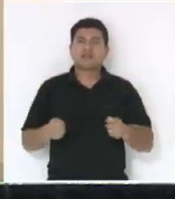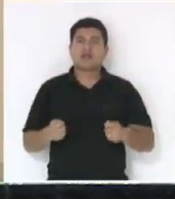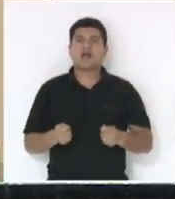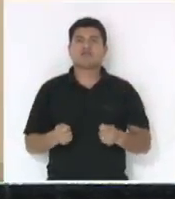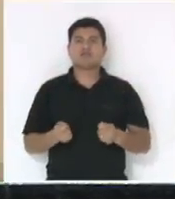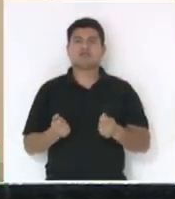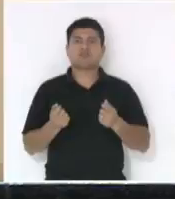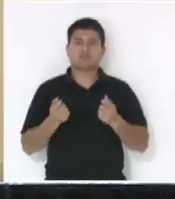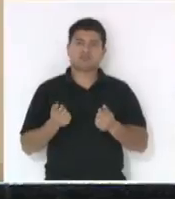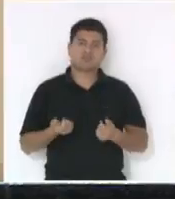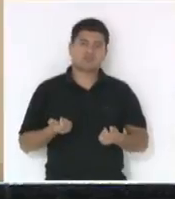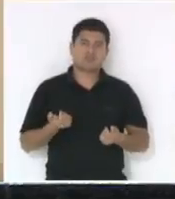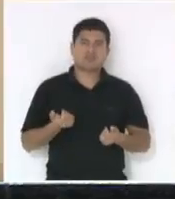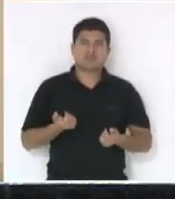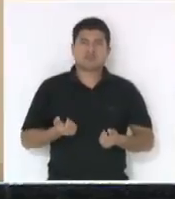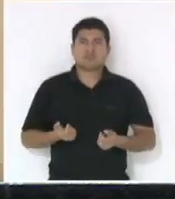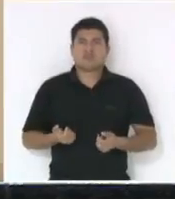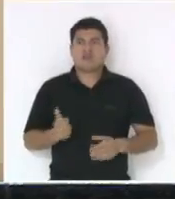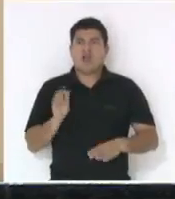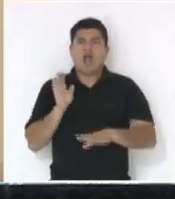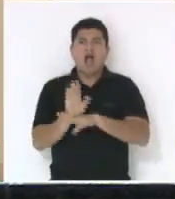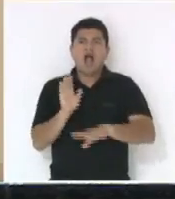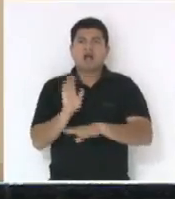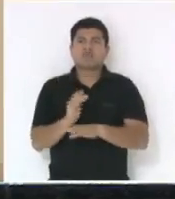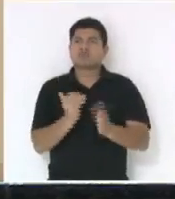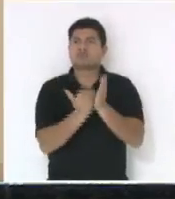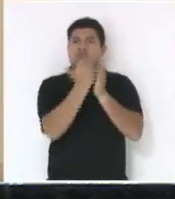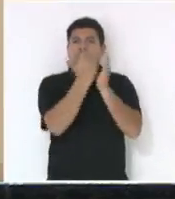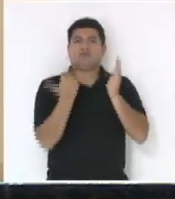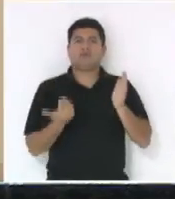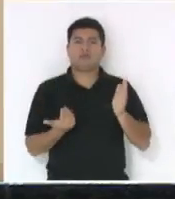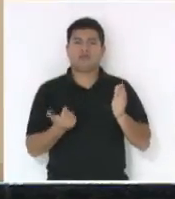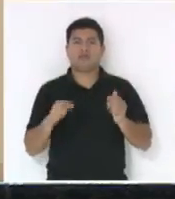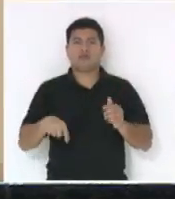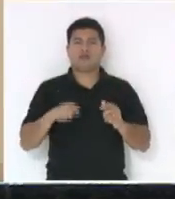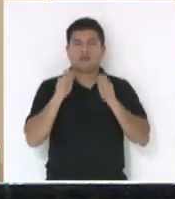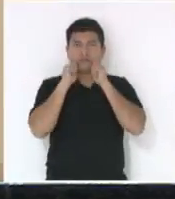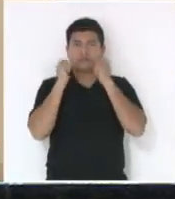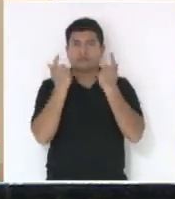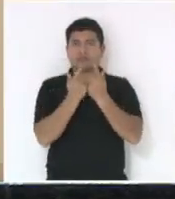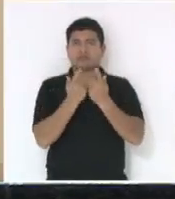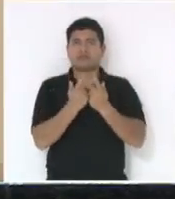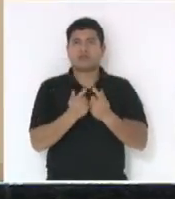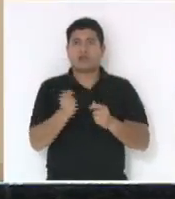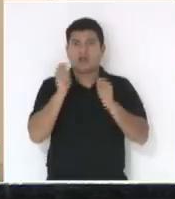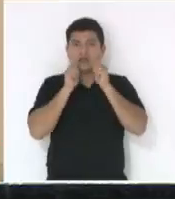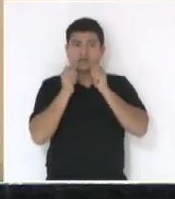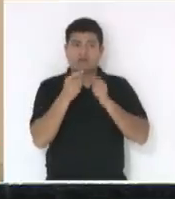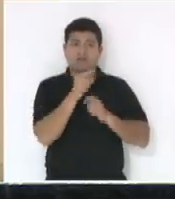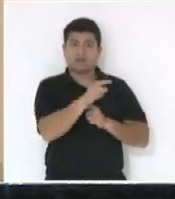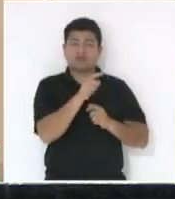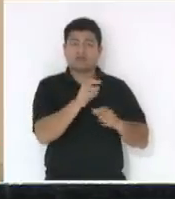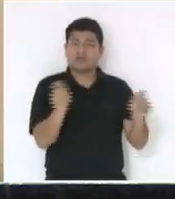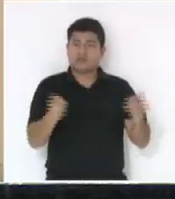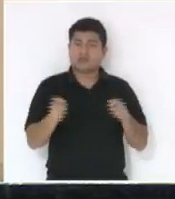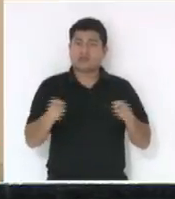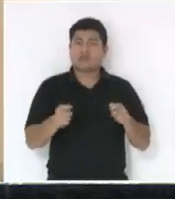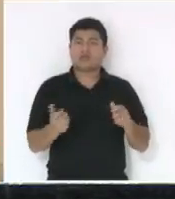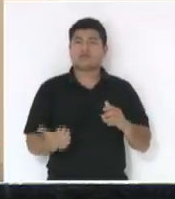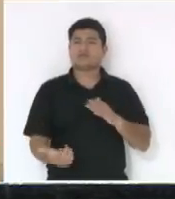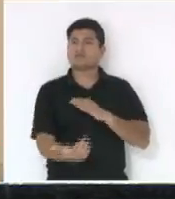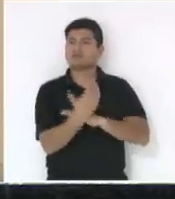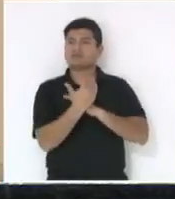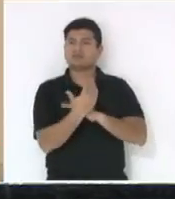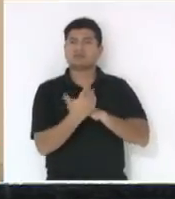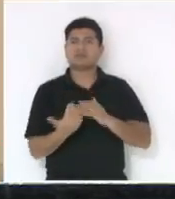outras palavras, sendo deliberada pelo plenário. Então, peço que vossa assessoria providencie, podemos colocar na manhã. A minha assessoria está me ouvindo agora,